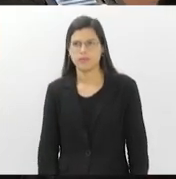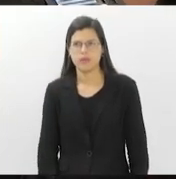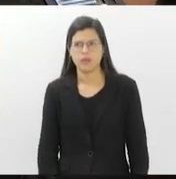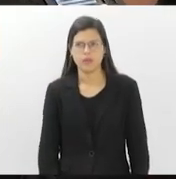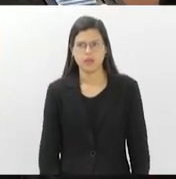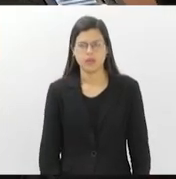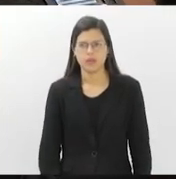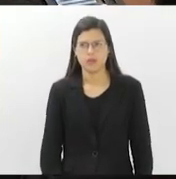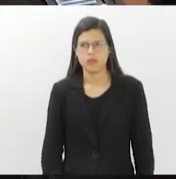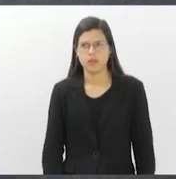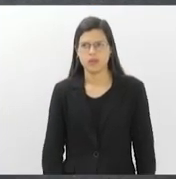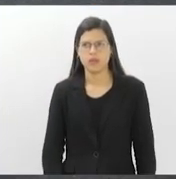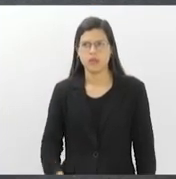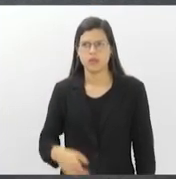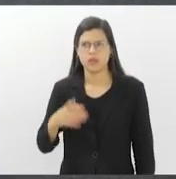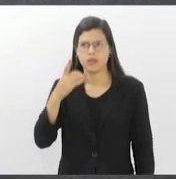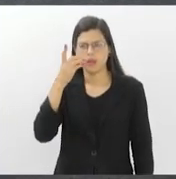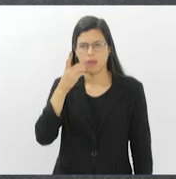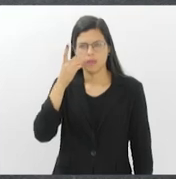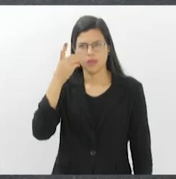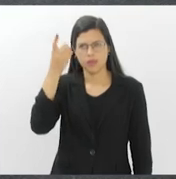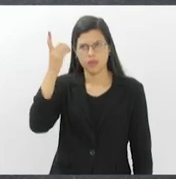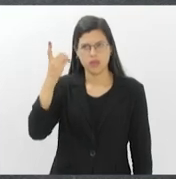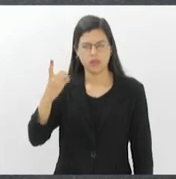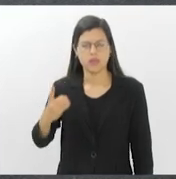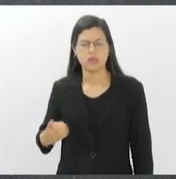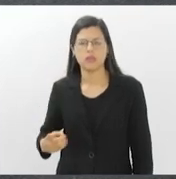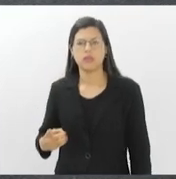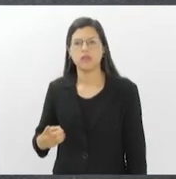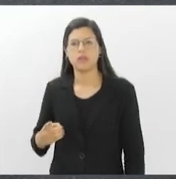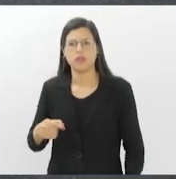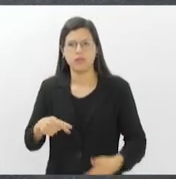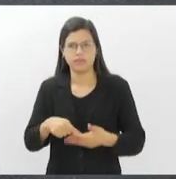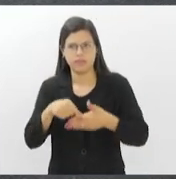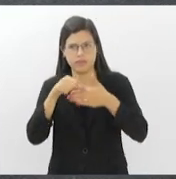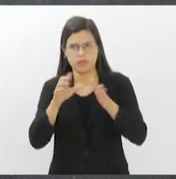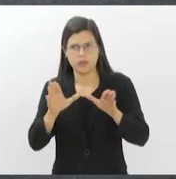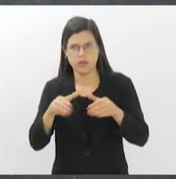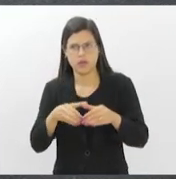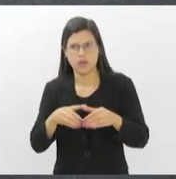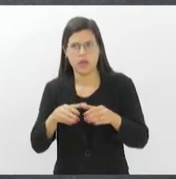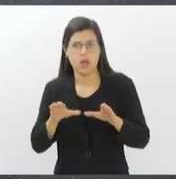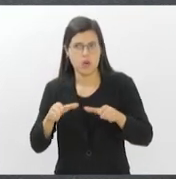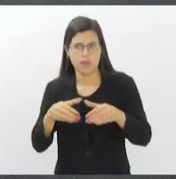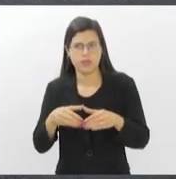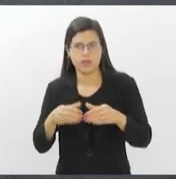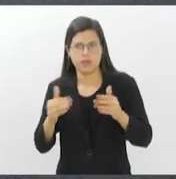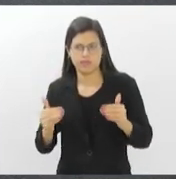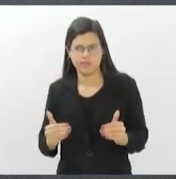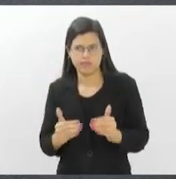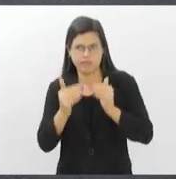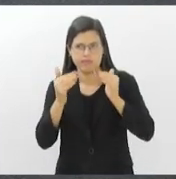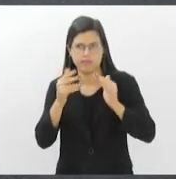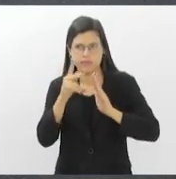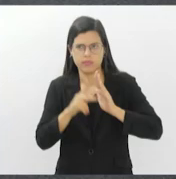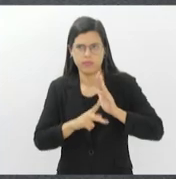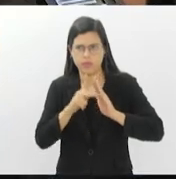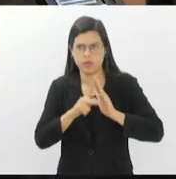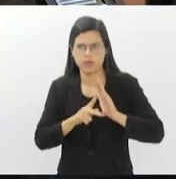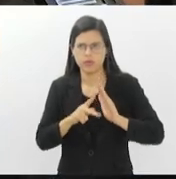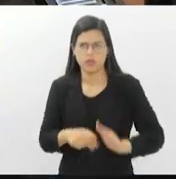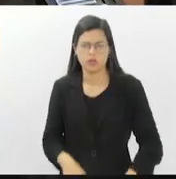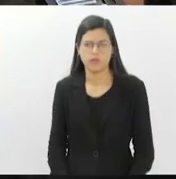deputada Dani Monteiro, que preside a comissão, disse que a posição da comissão é favorável ao projeto, no